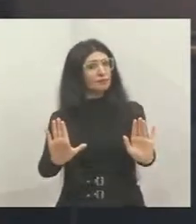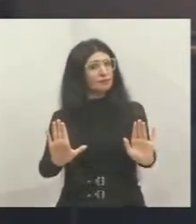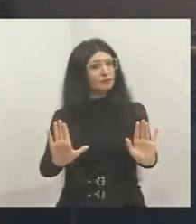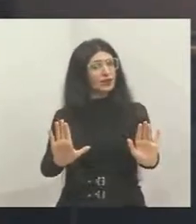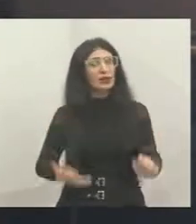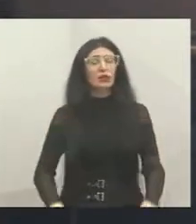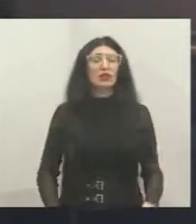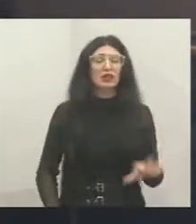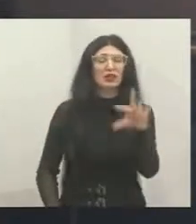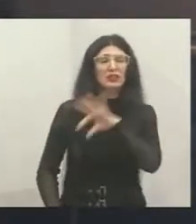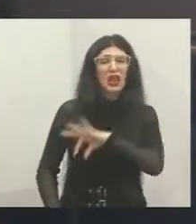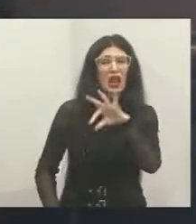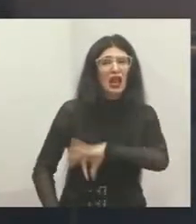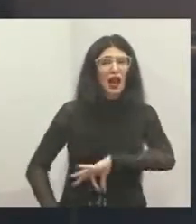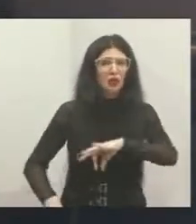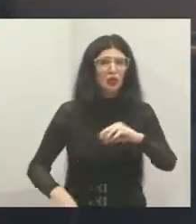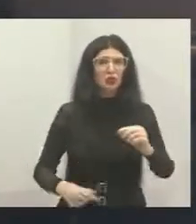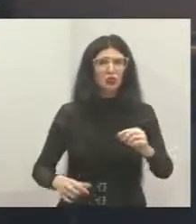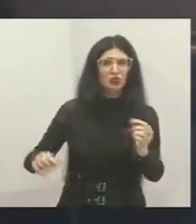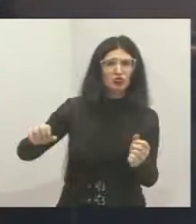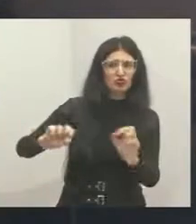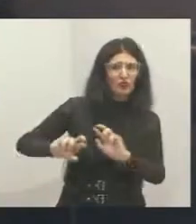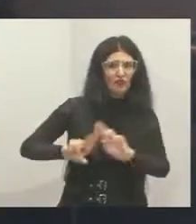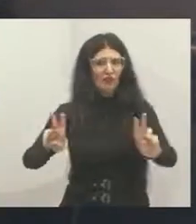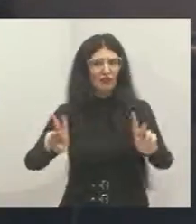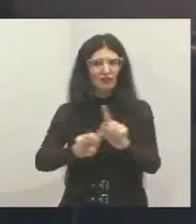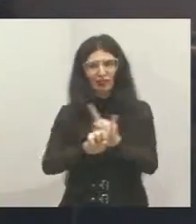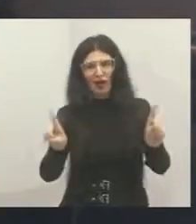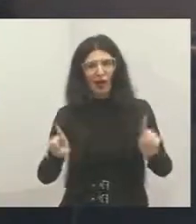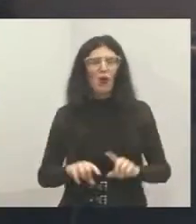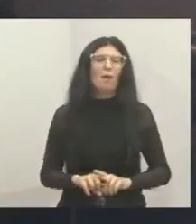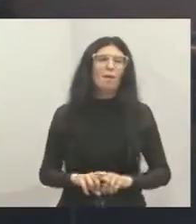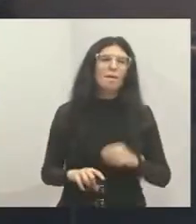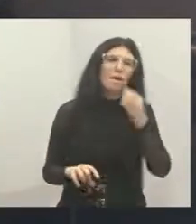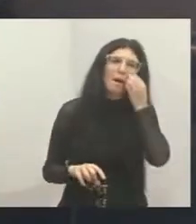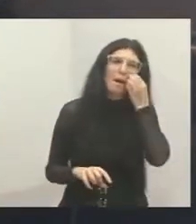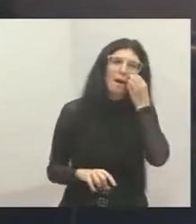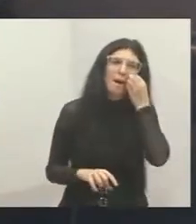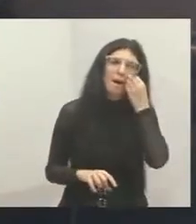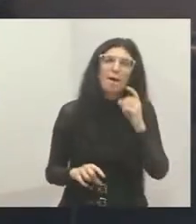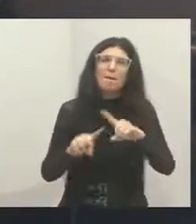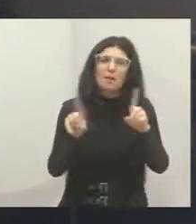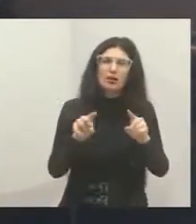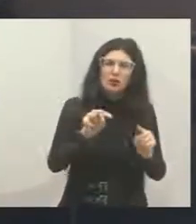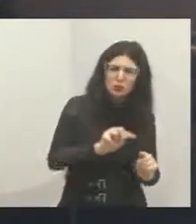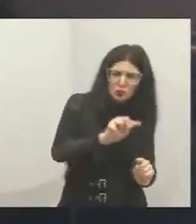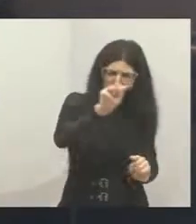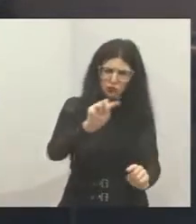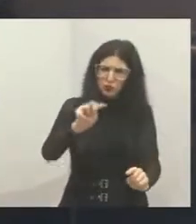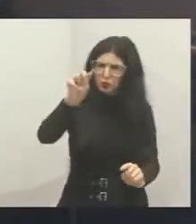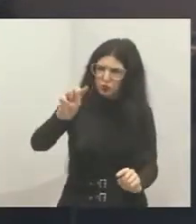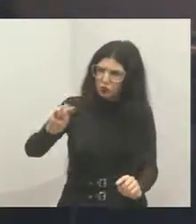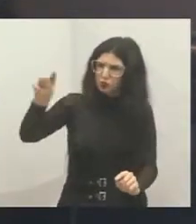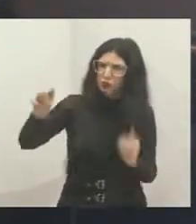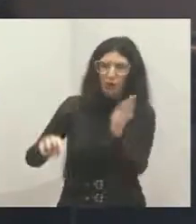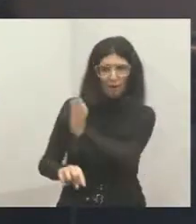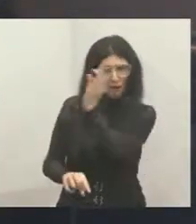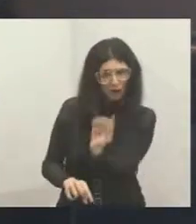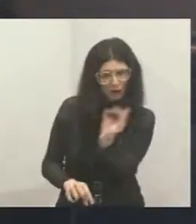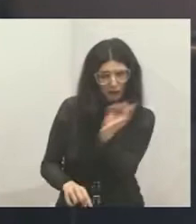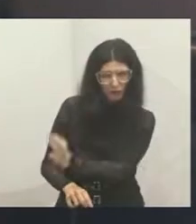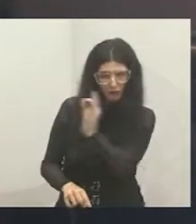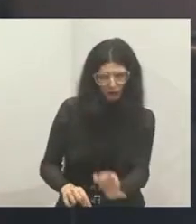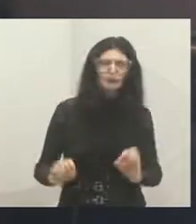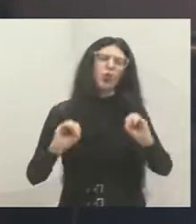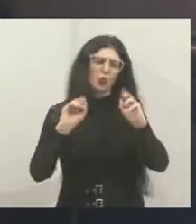o salário não mude, a receita oscila o percentual. Esse é um ponto que é